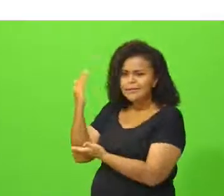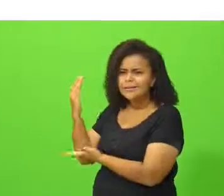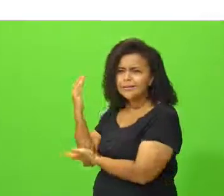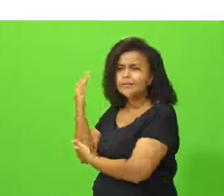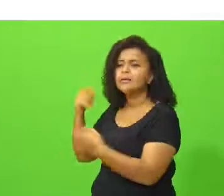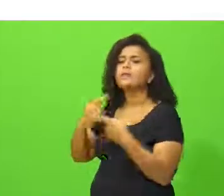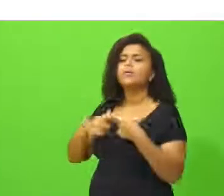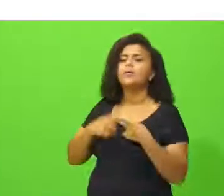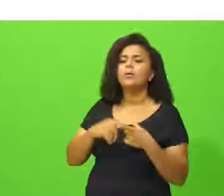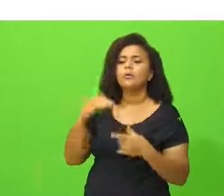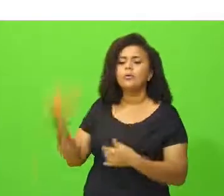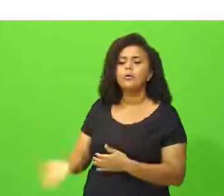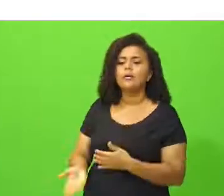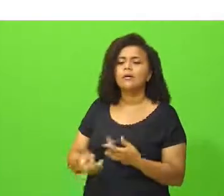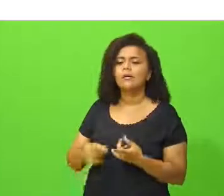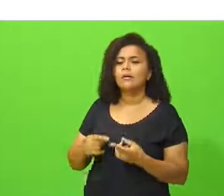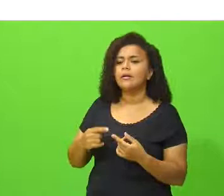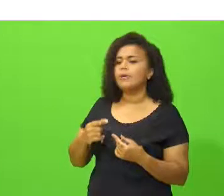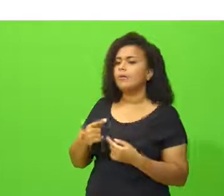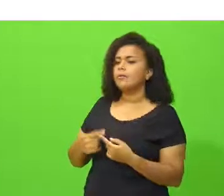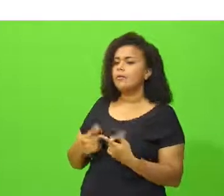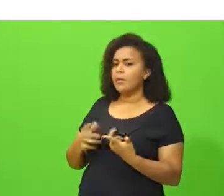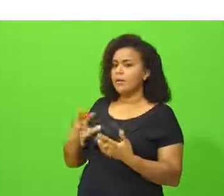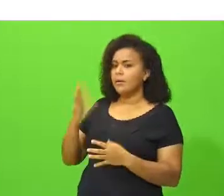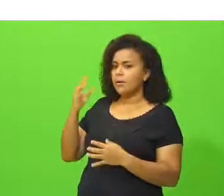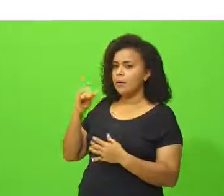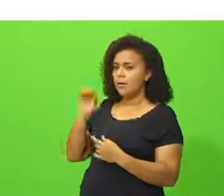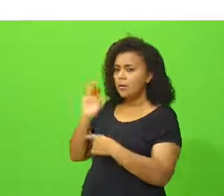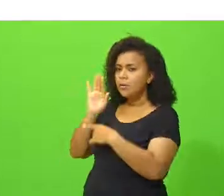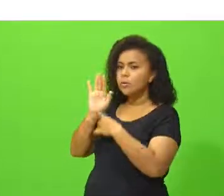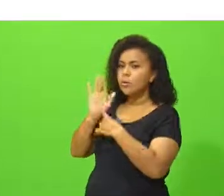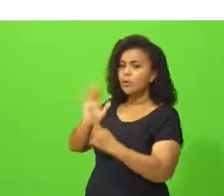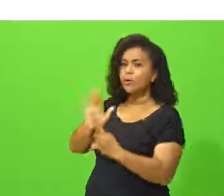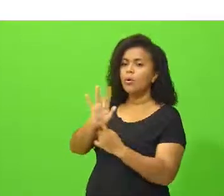desse esquema em que aparece justamente